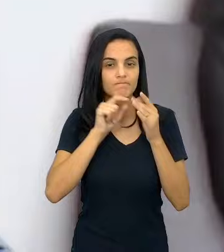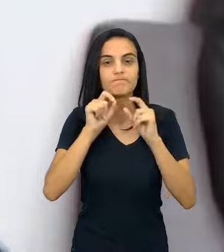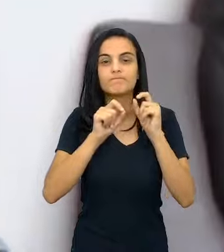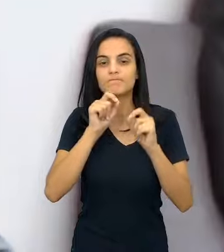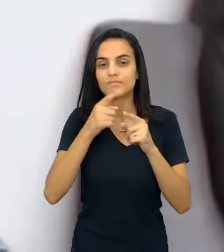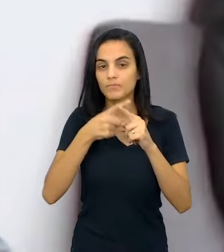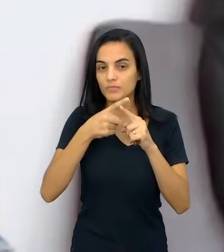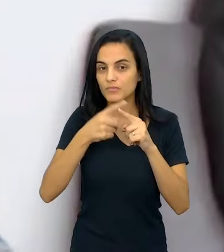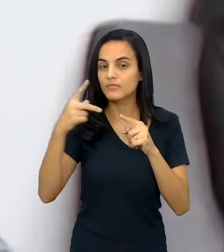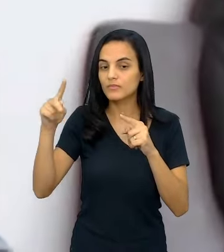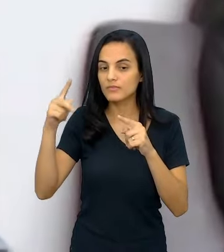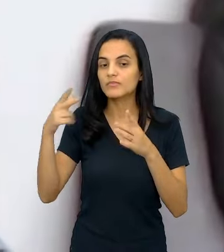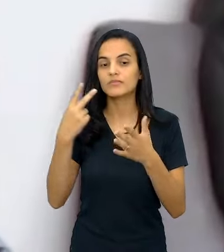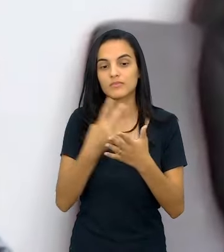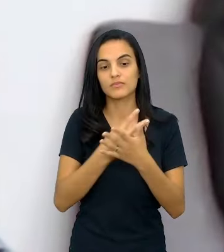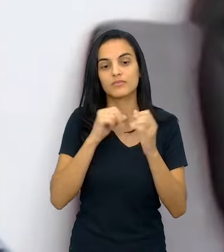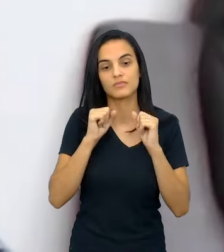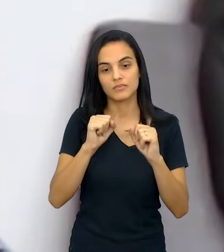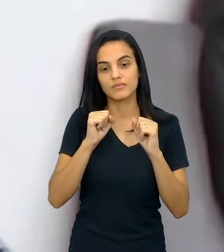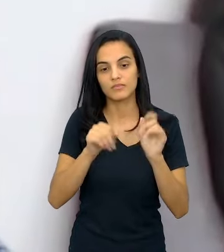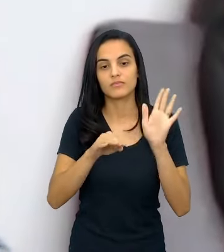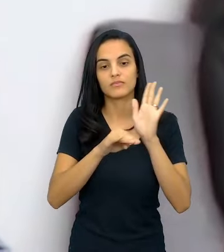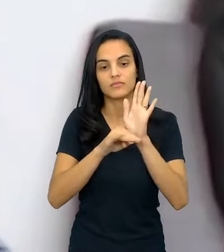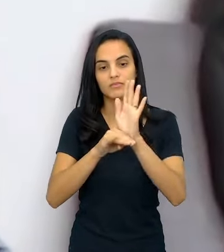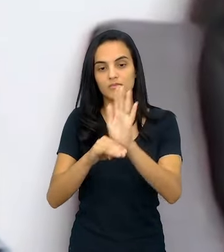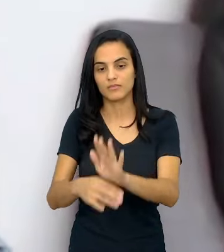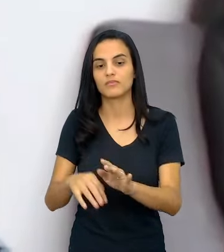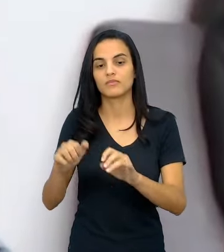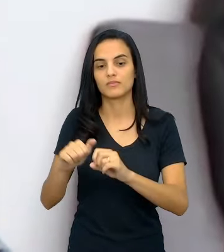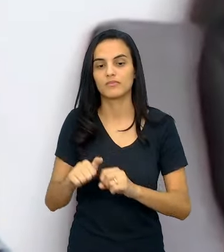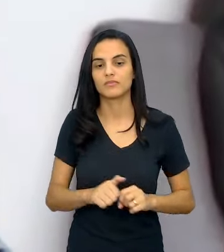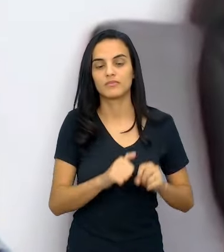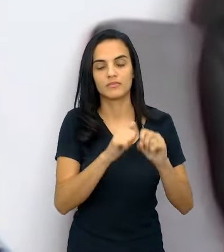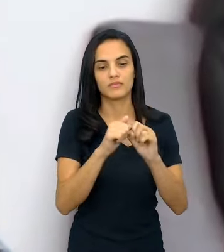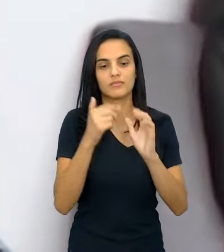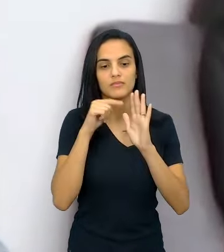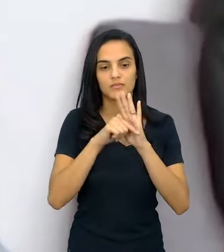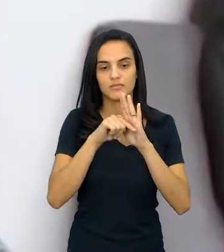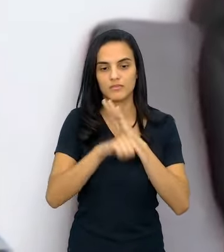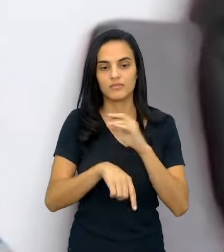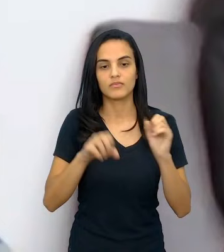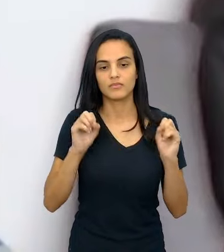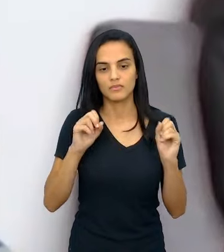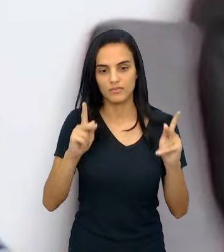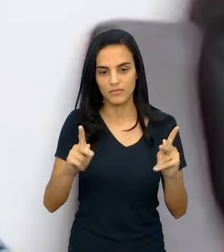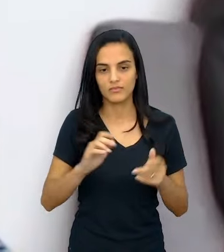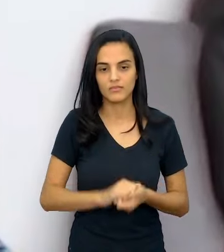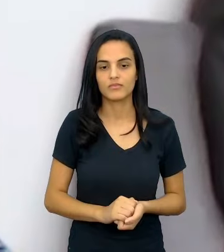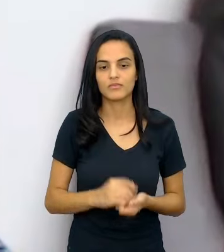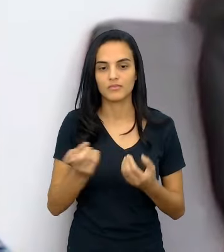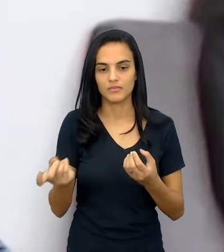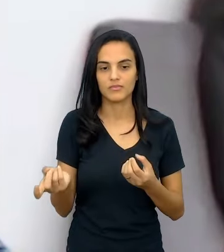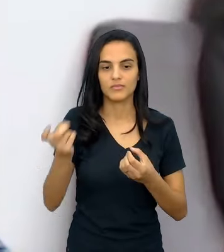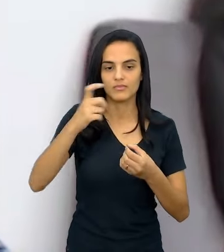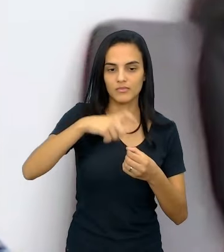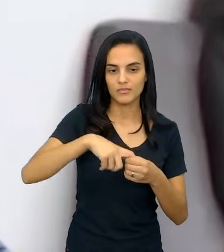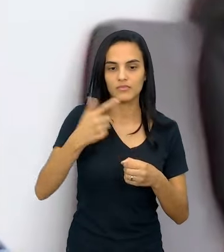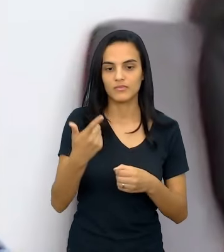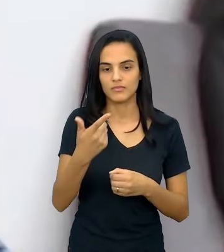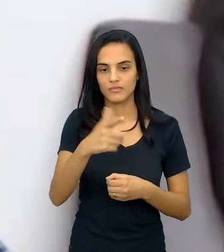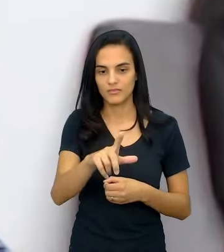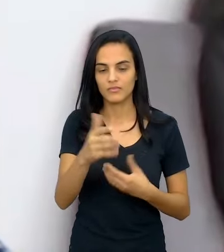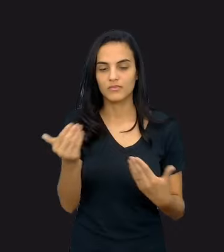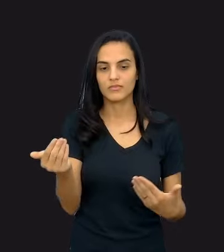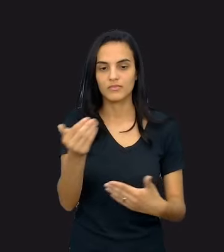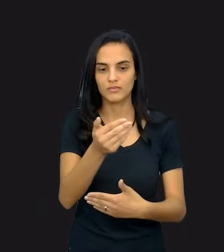porquê que esses alunos erram, nos auxiliam a fazer as análises, tá certo? Então, eu vou voltar novamente